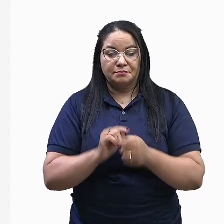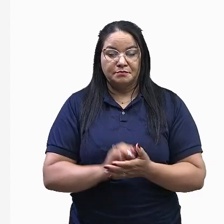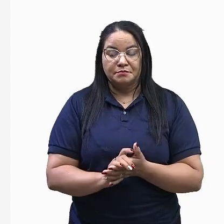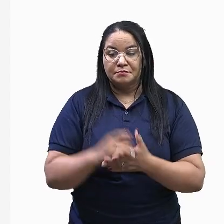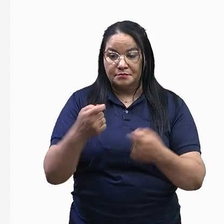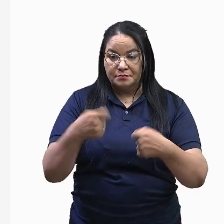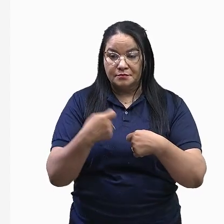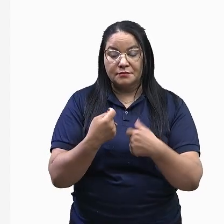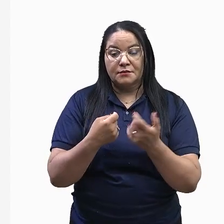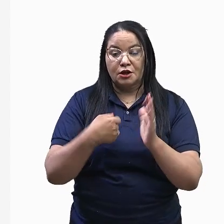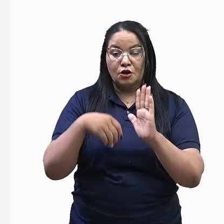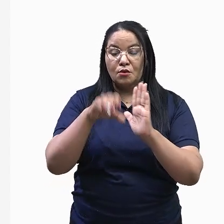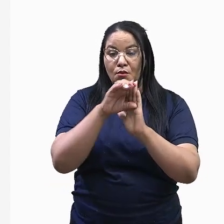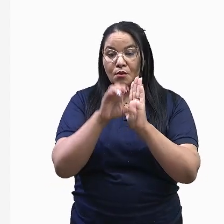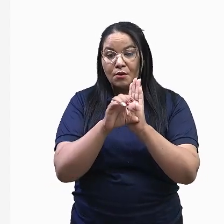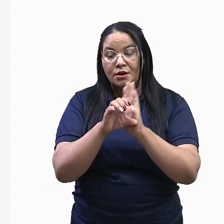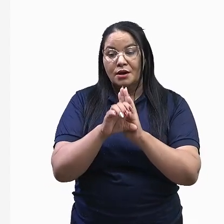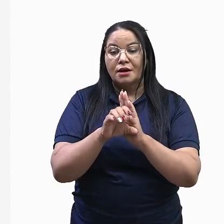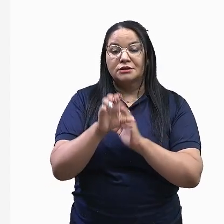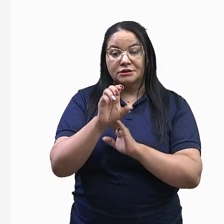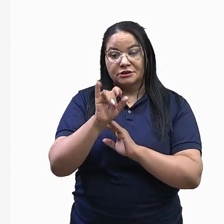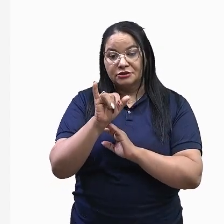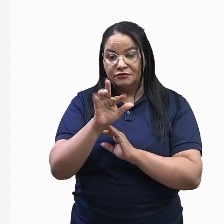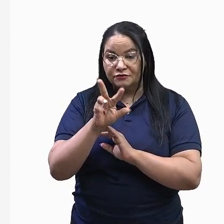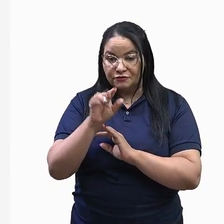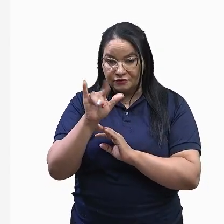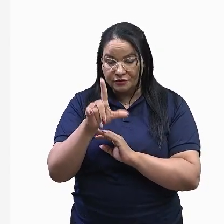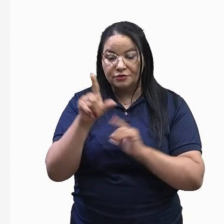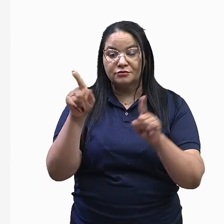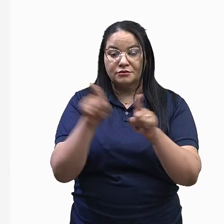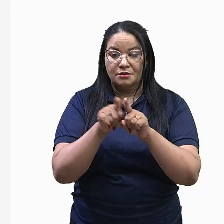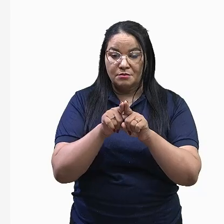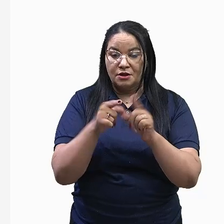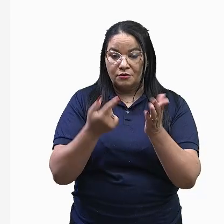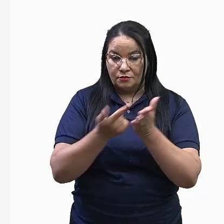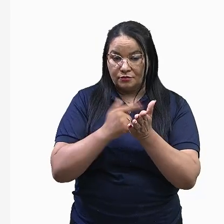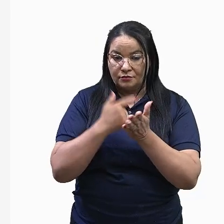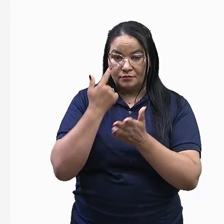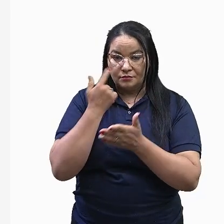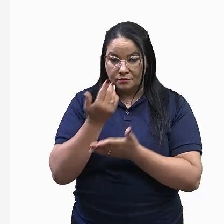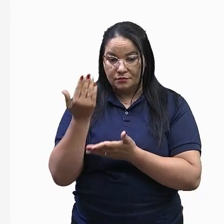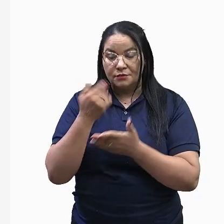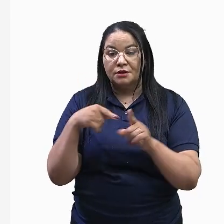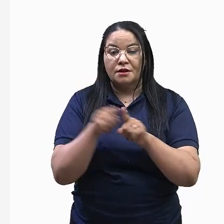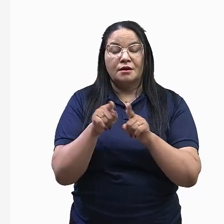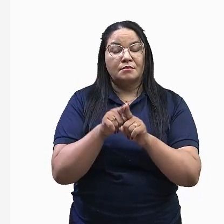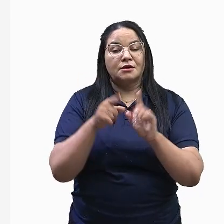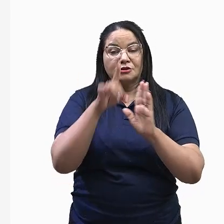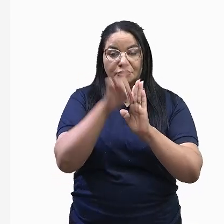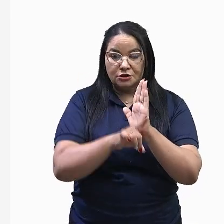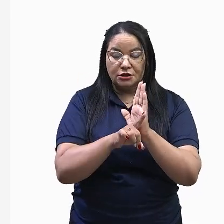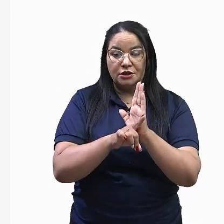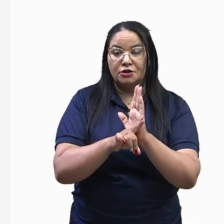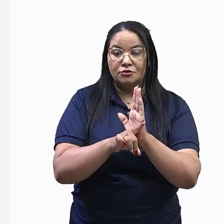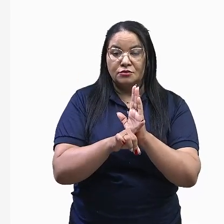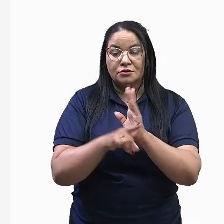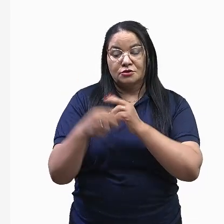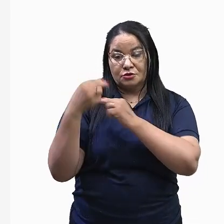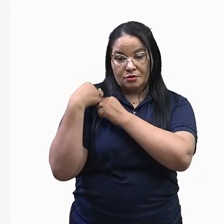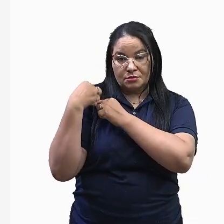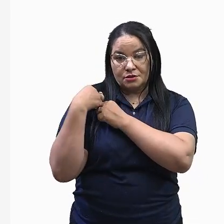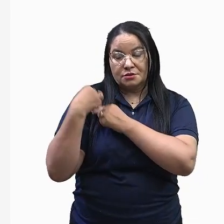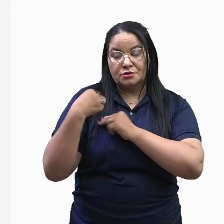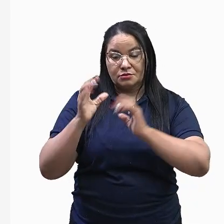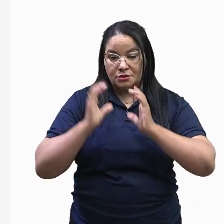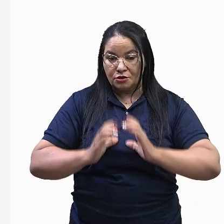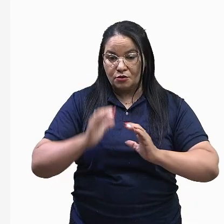conhecer o Código Civil, que é justamente aí que vai estar todos os direitos e deveres dos cidadãos.